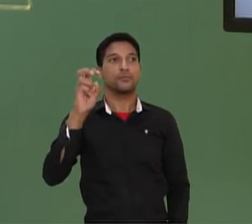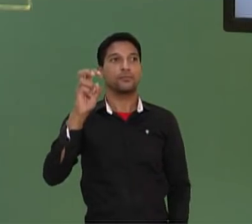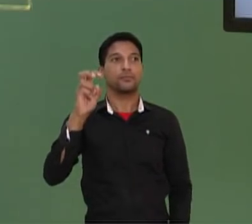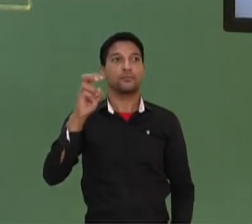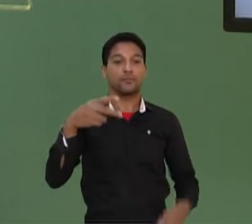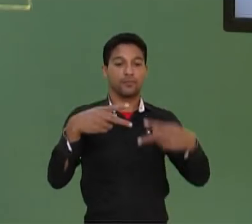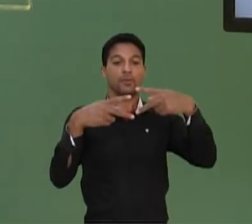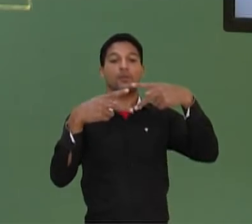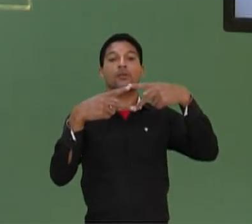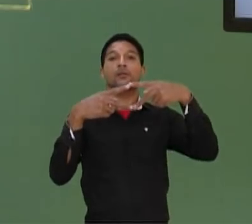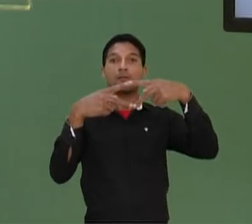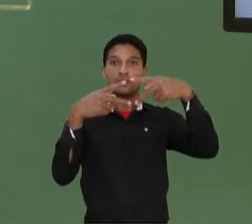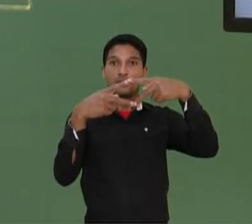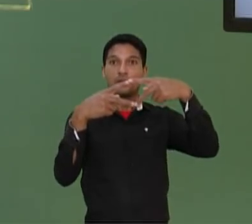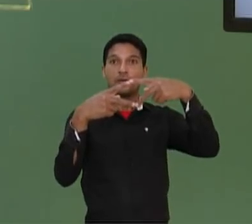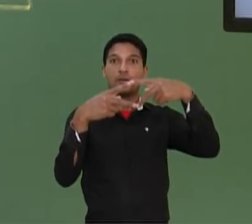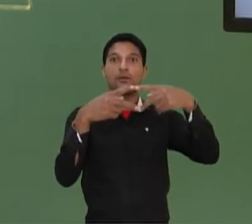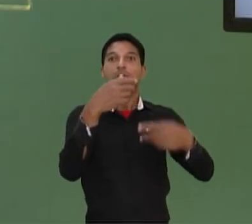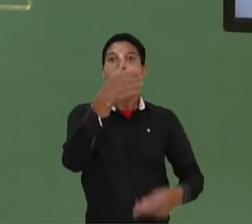125 mais 125,